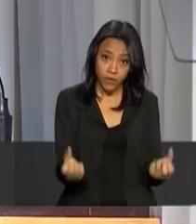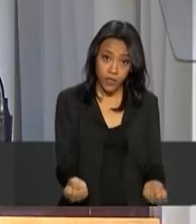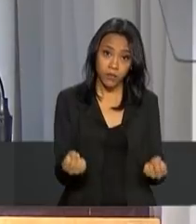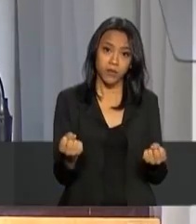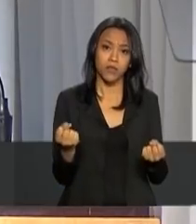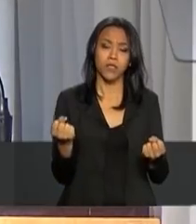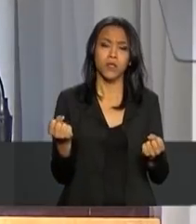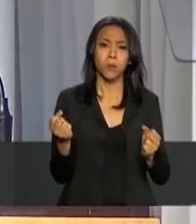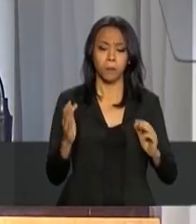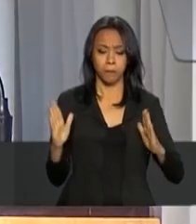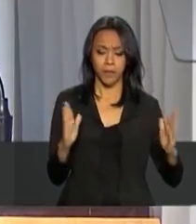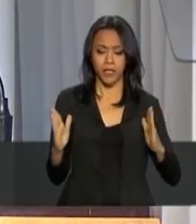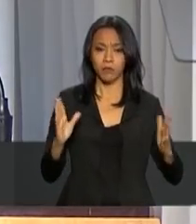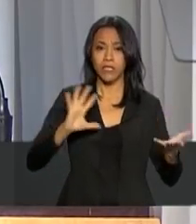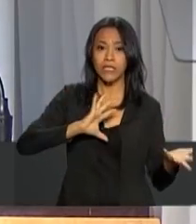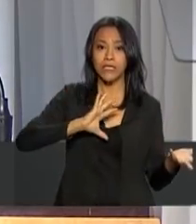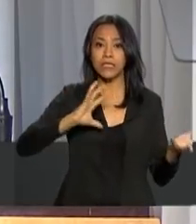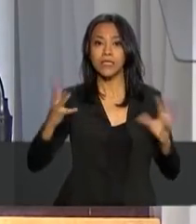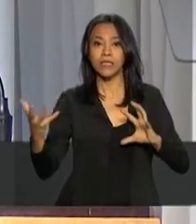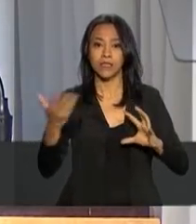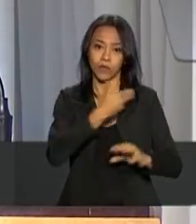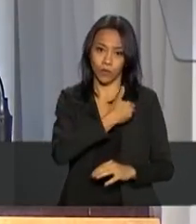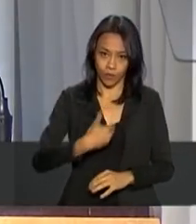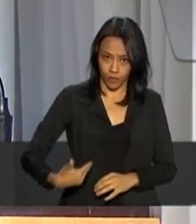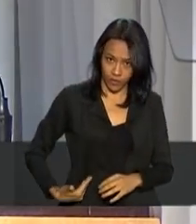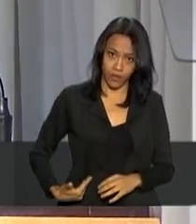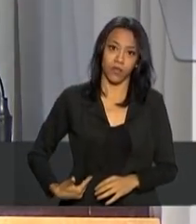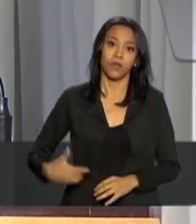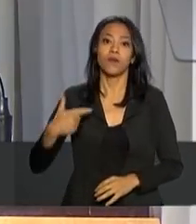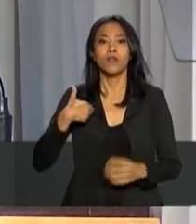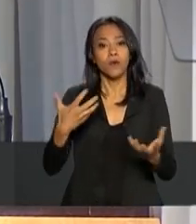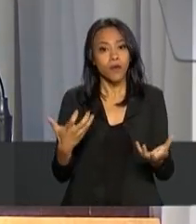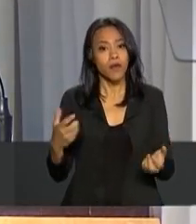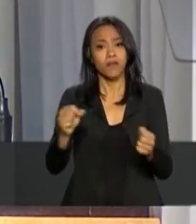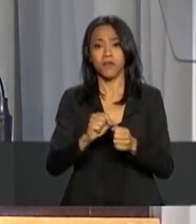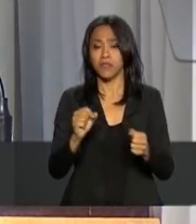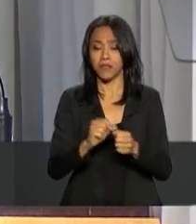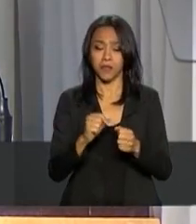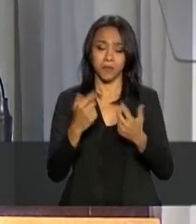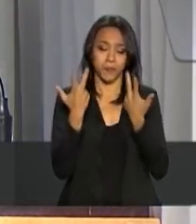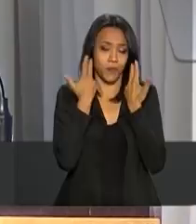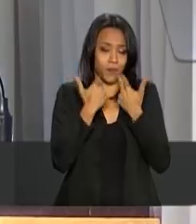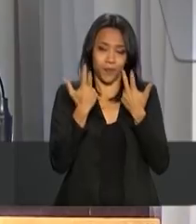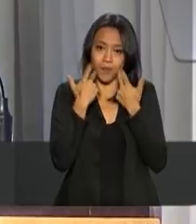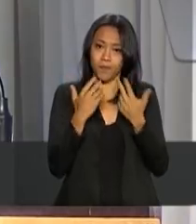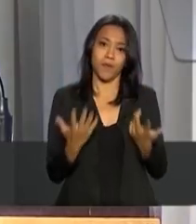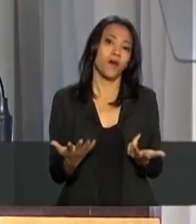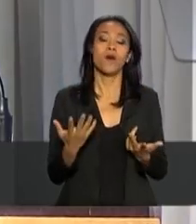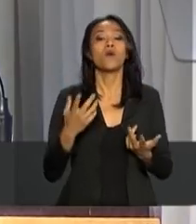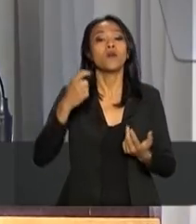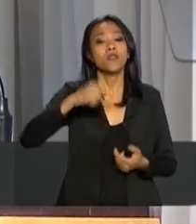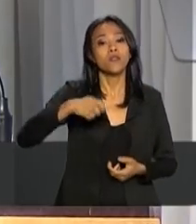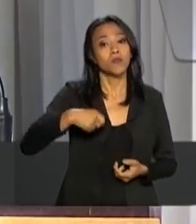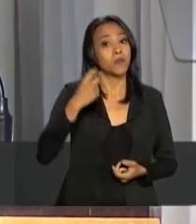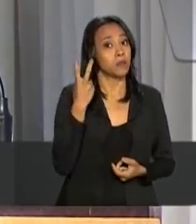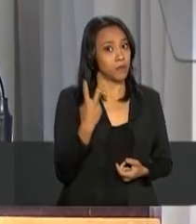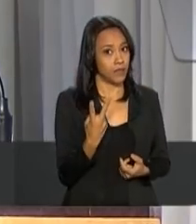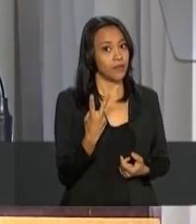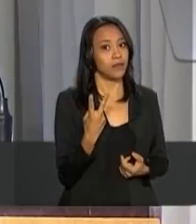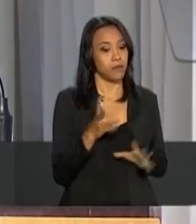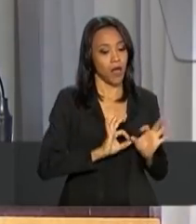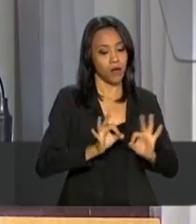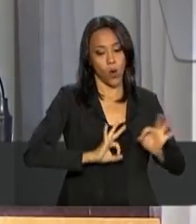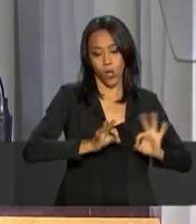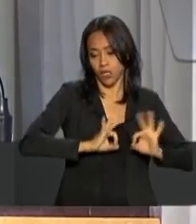numa transição governamental que eu pretendo fazer com a maior tranquilidade. Nós teremos 2 meses e pouco, portanto, vamos